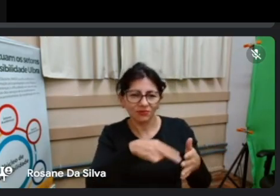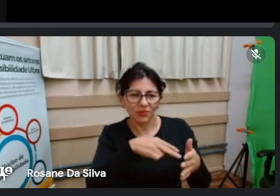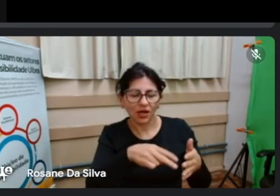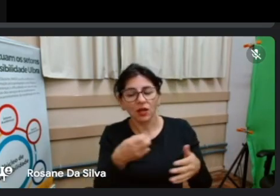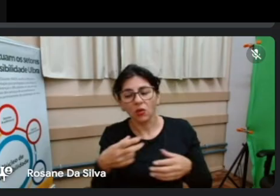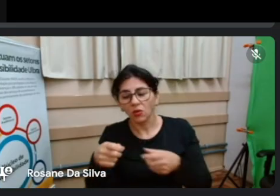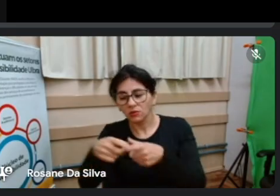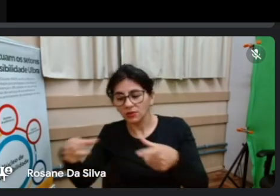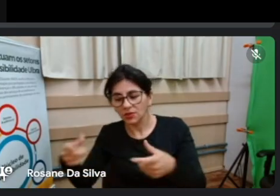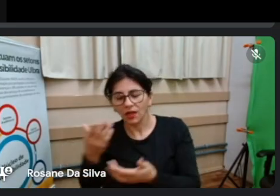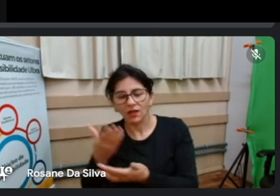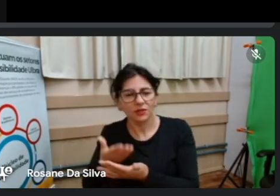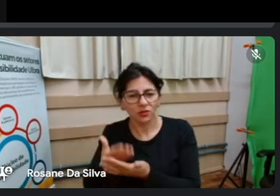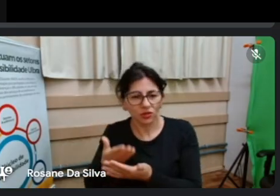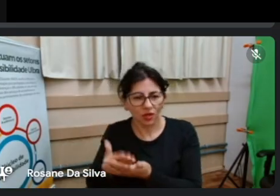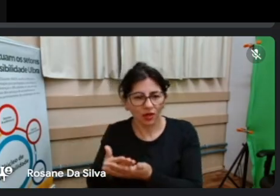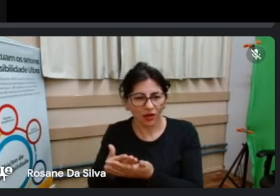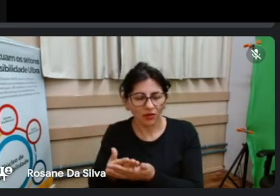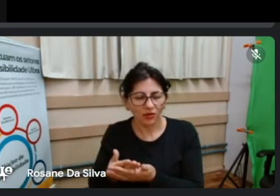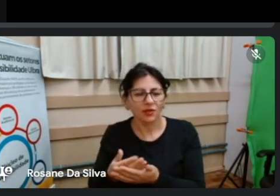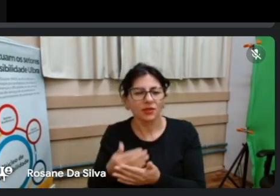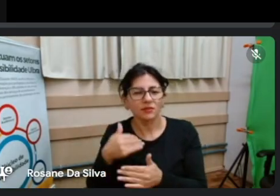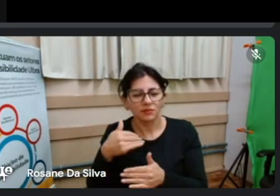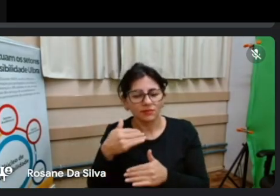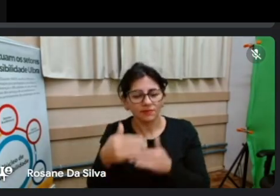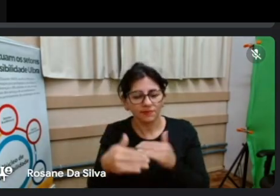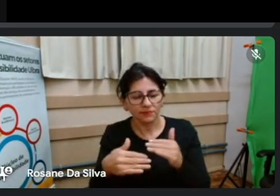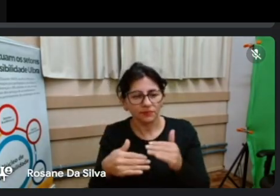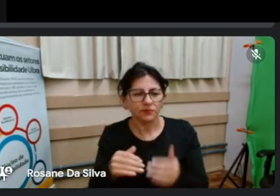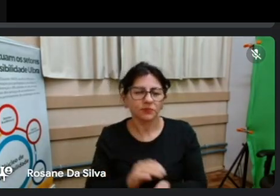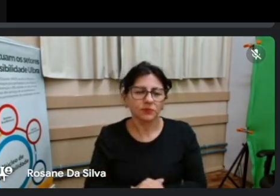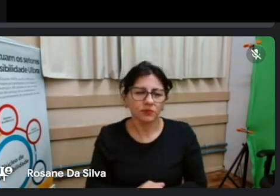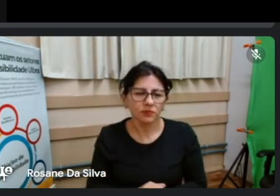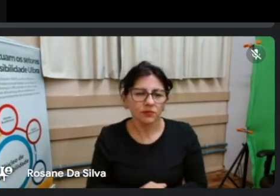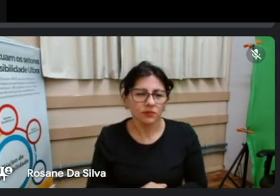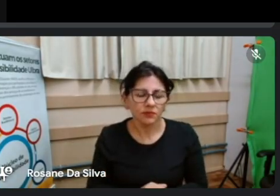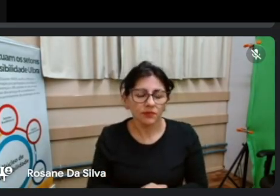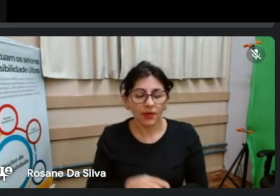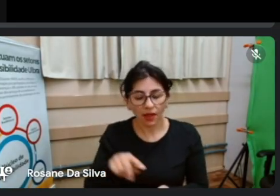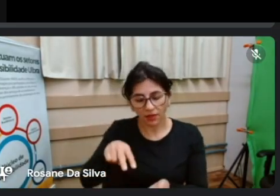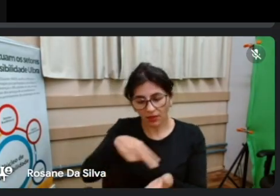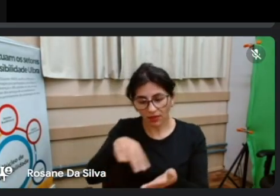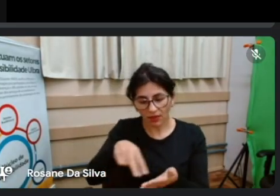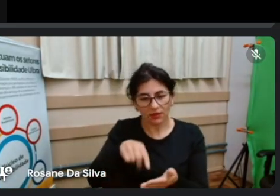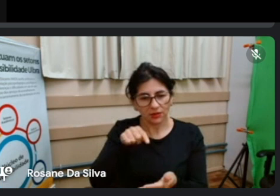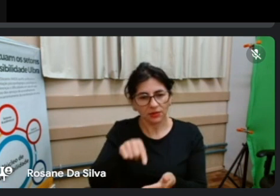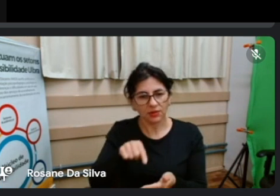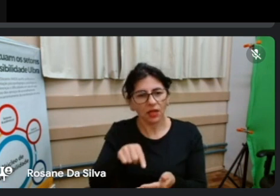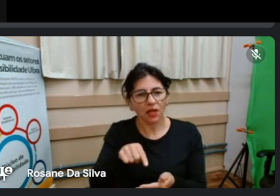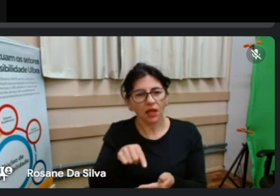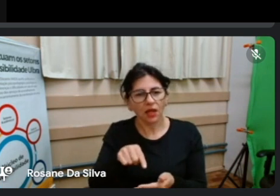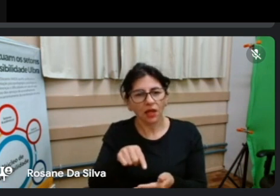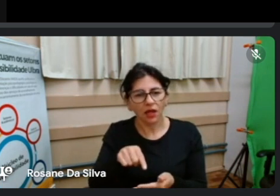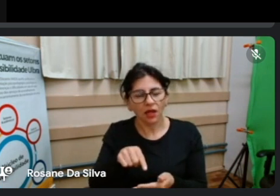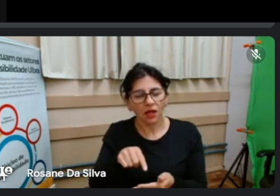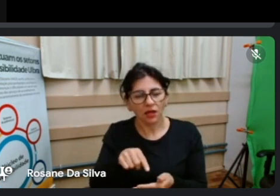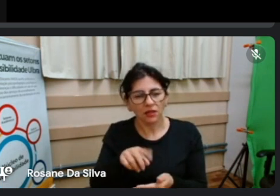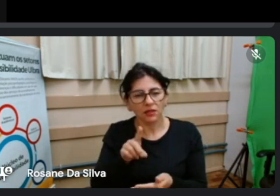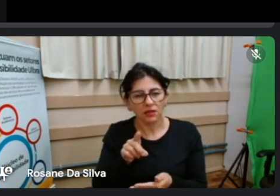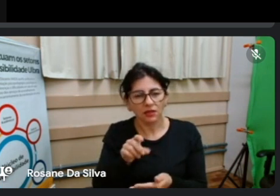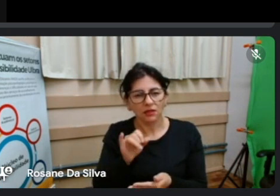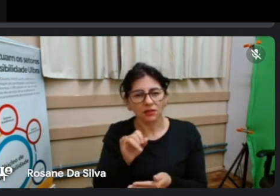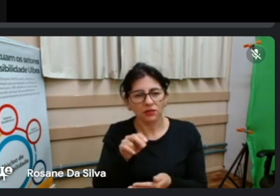EH gradualmente a mediatização h da dança EH dinamita tudo